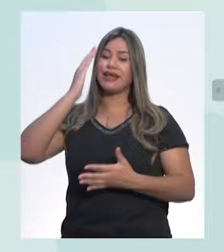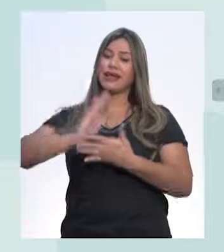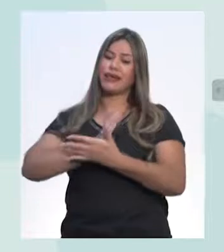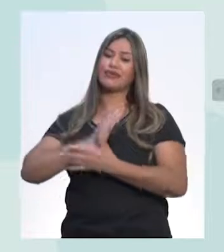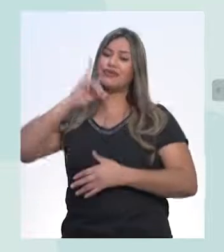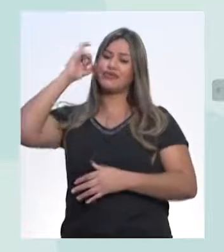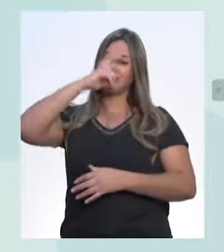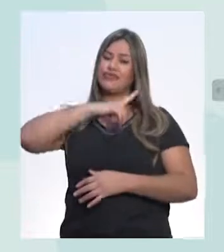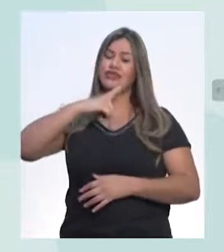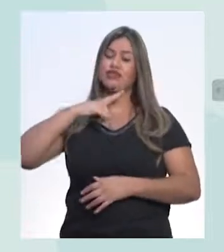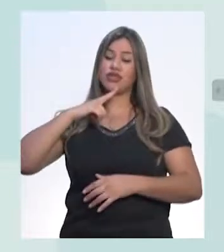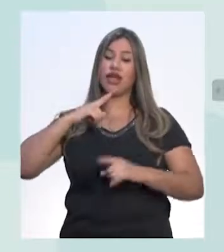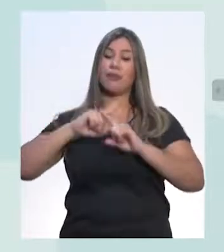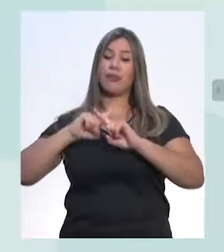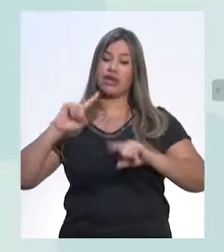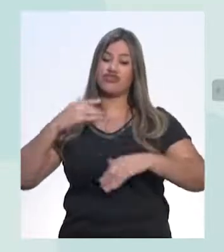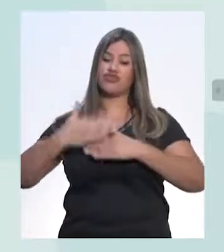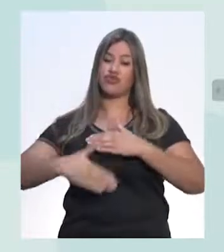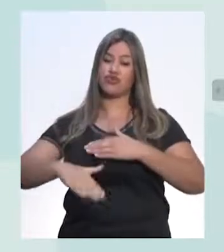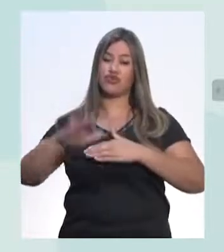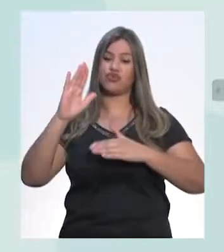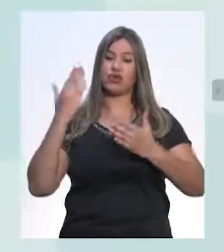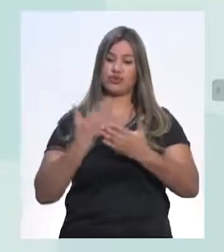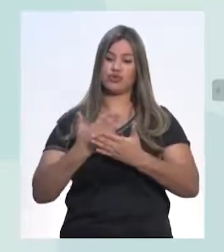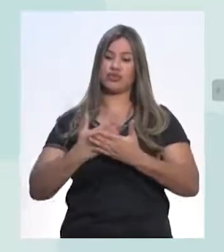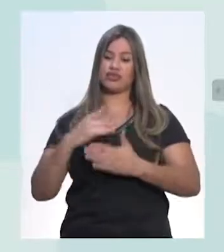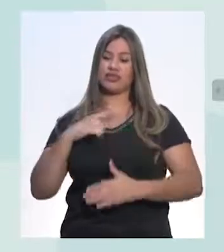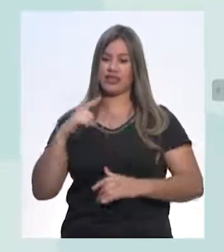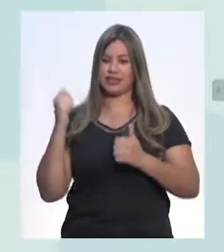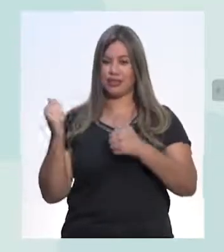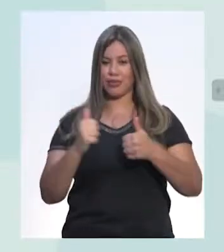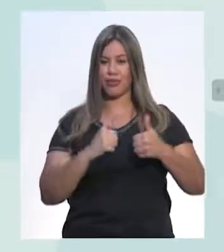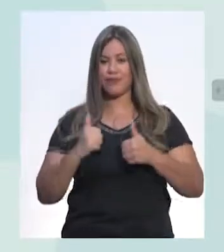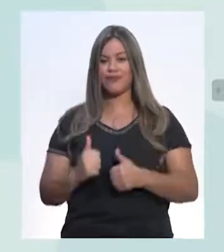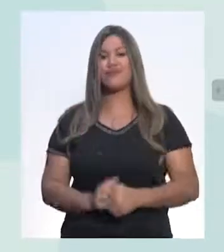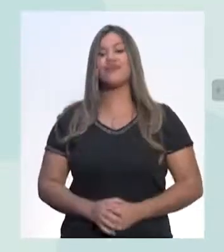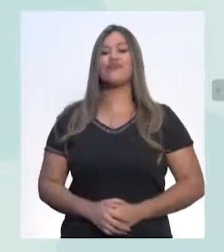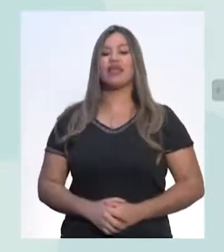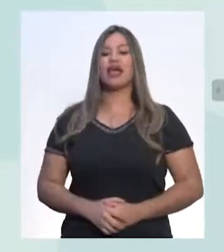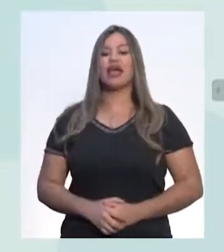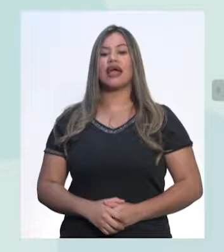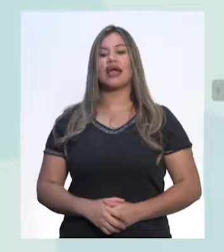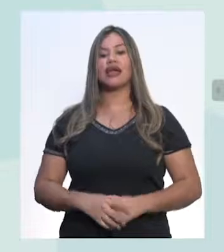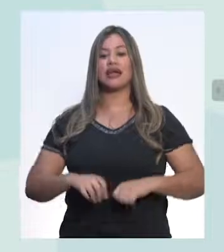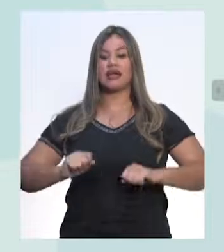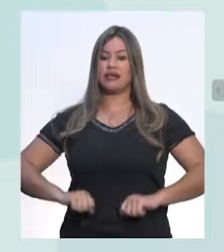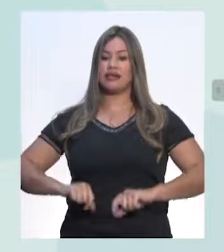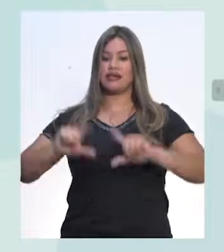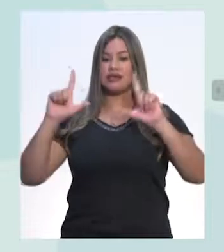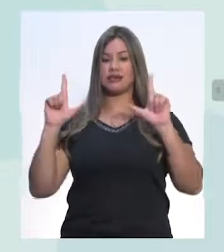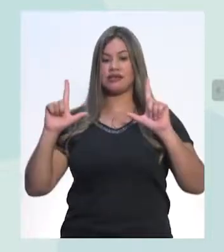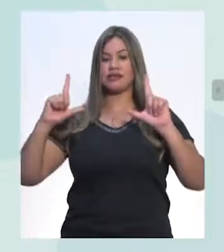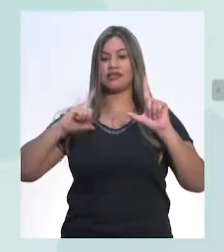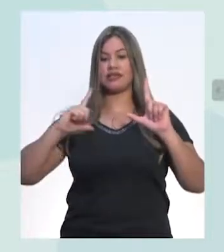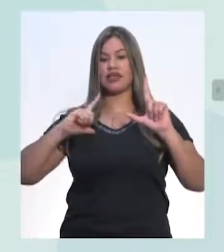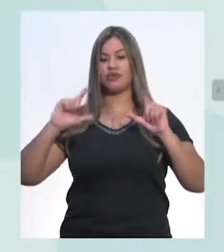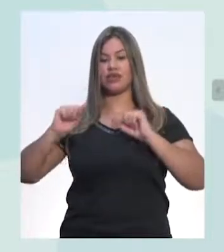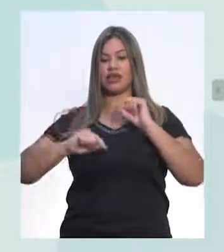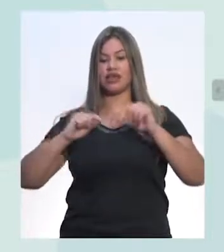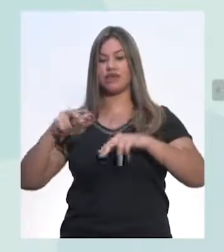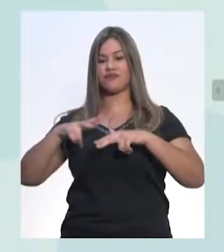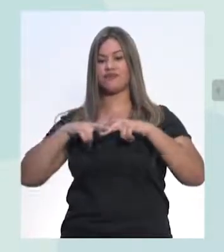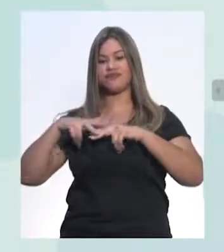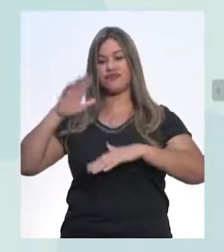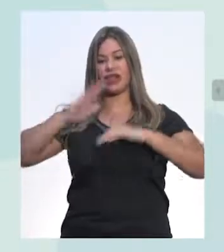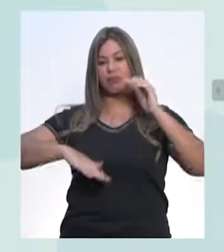dificuldade, mas a gente vai continuar trabalhando sobre isso. Tudo bem? Vai aparecer para vocês, então, só para retomar,